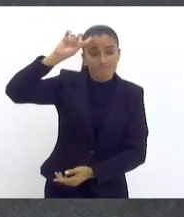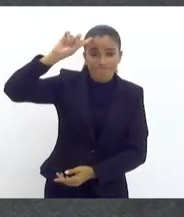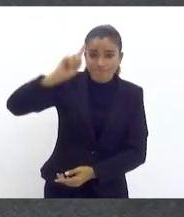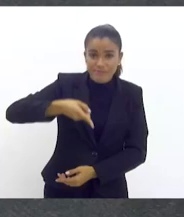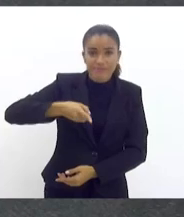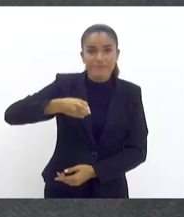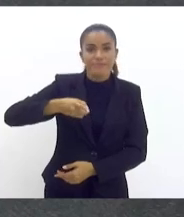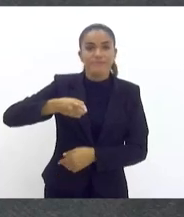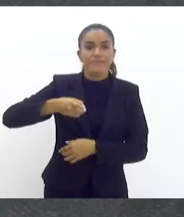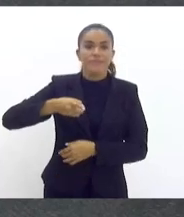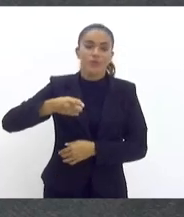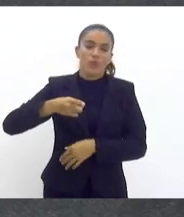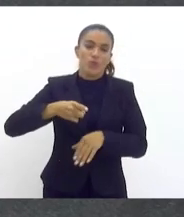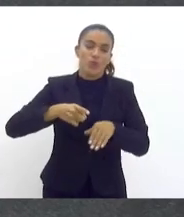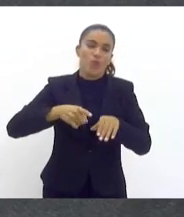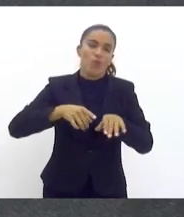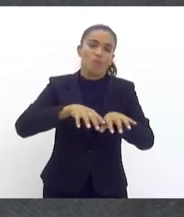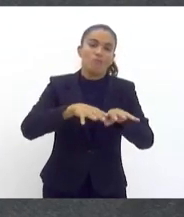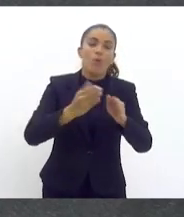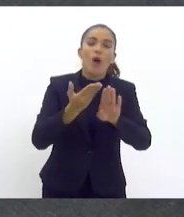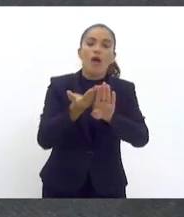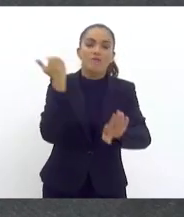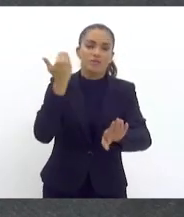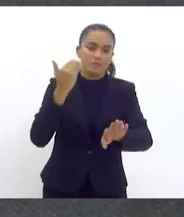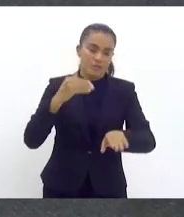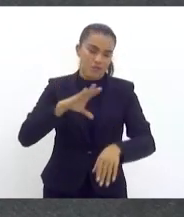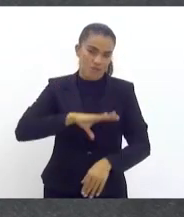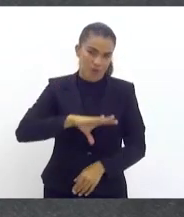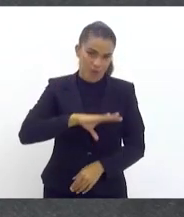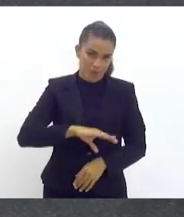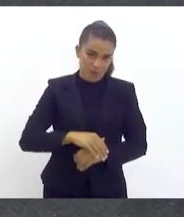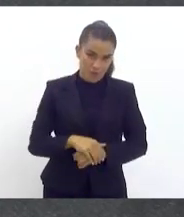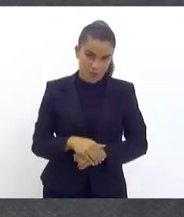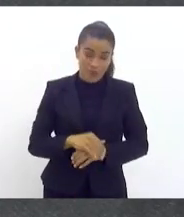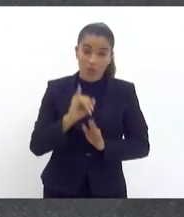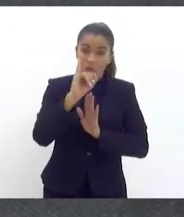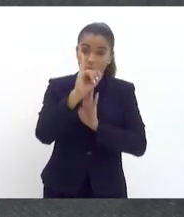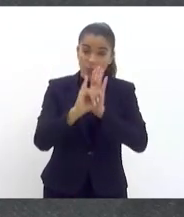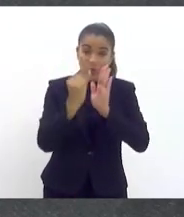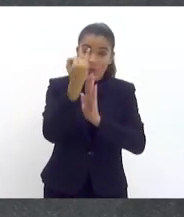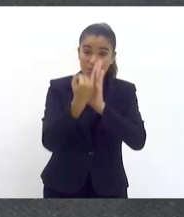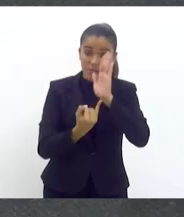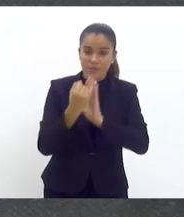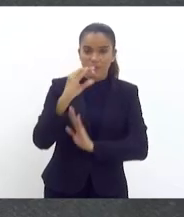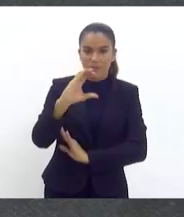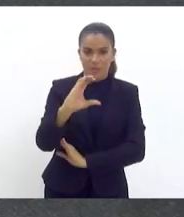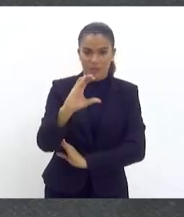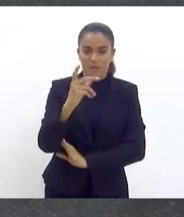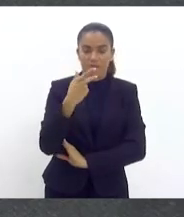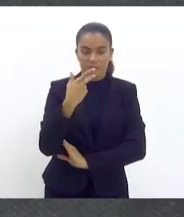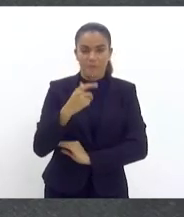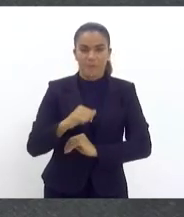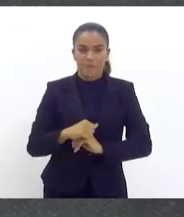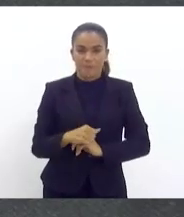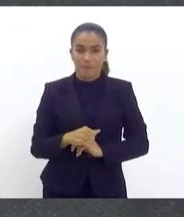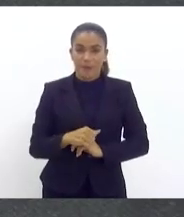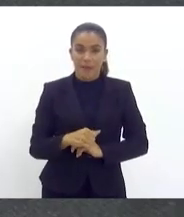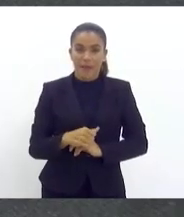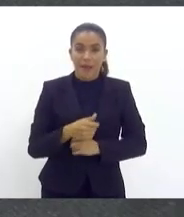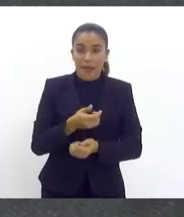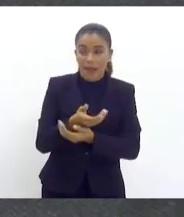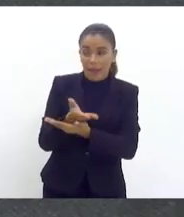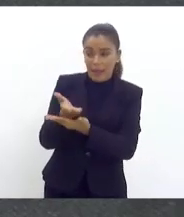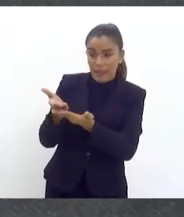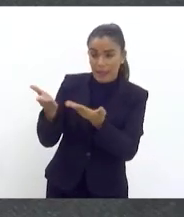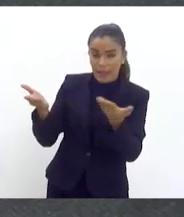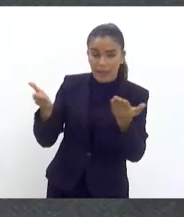afastamento do Vasco da Gama. No inciso C, diz assim: aqueles